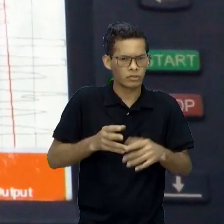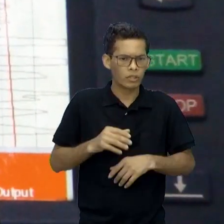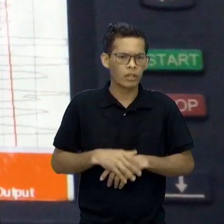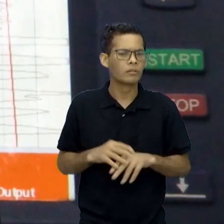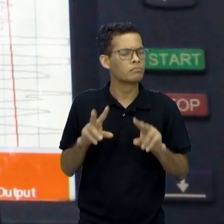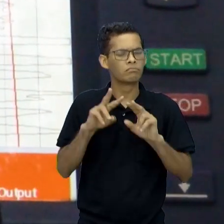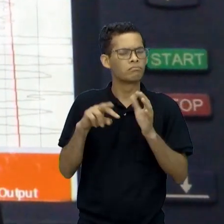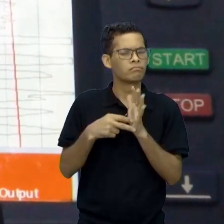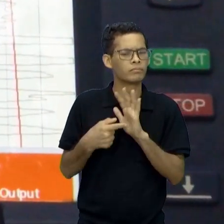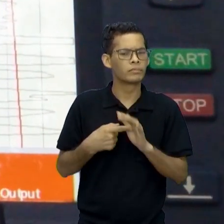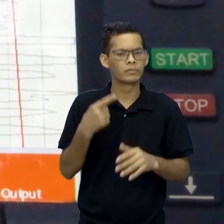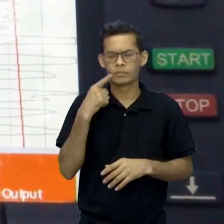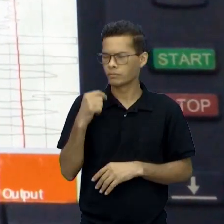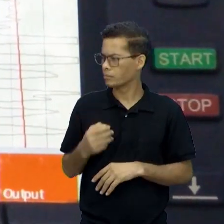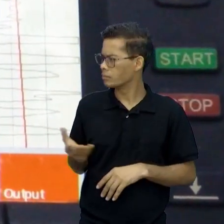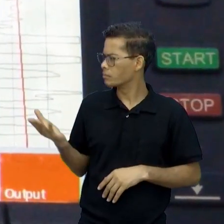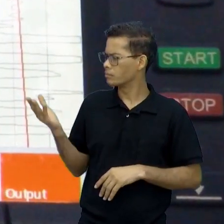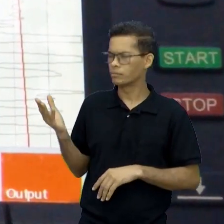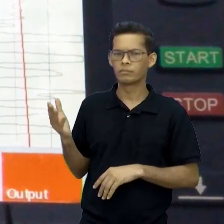poderia ser esse alvo?